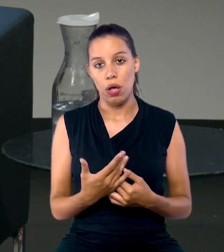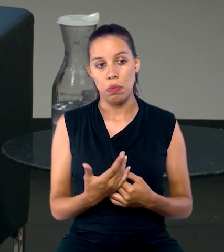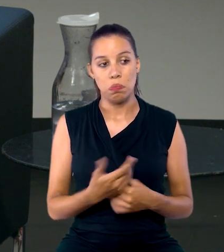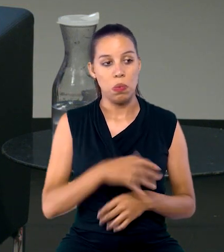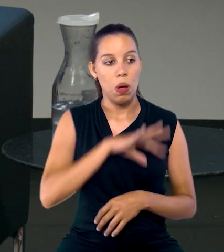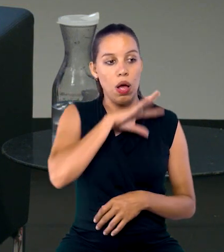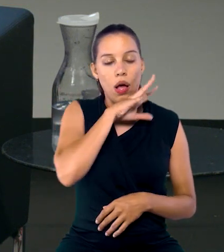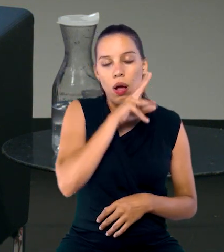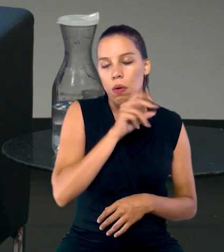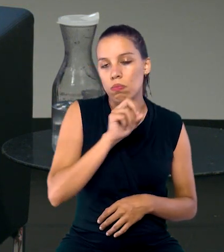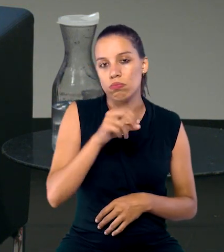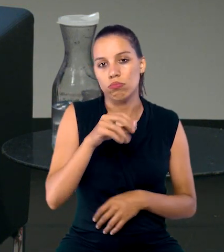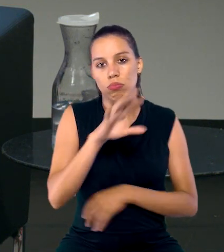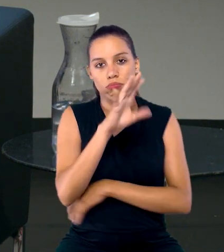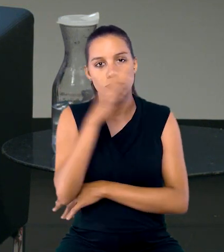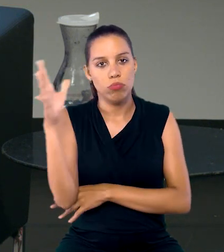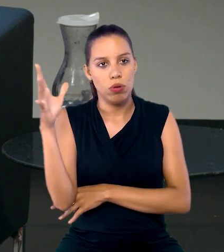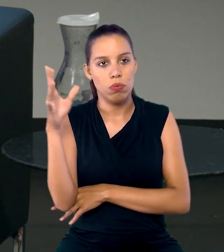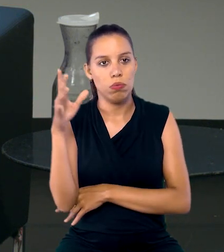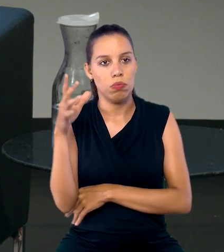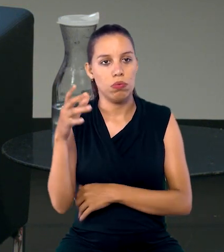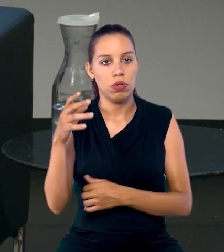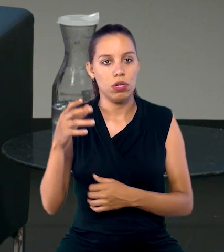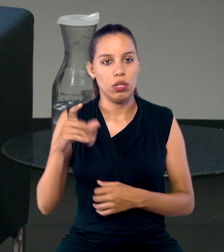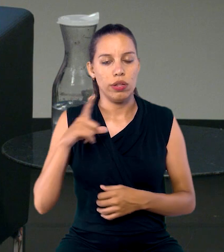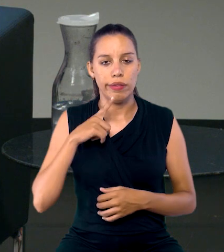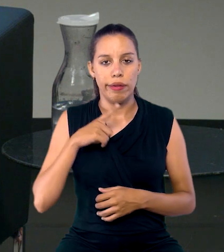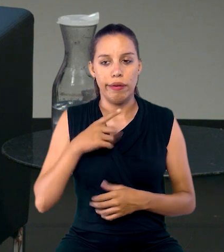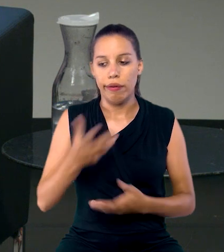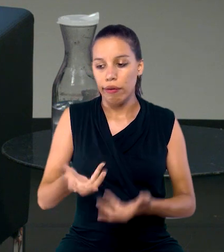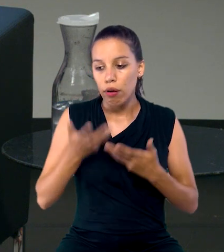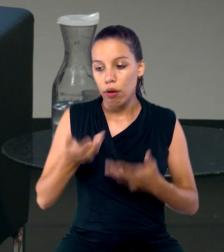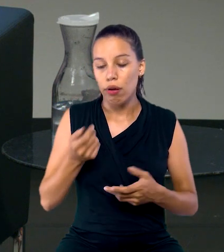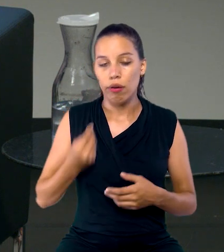criatura viva tem instinto de sobrevivência.